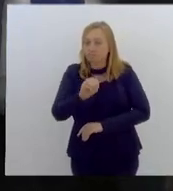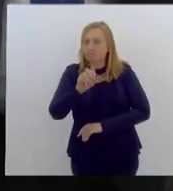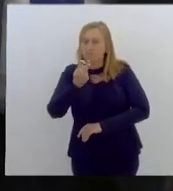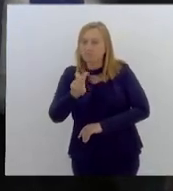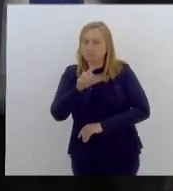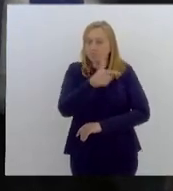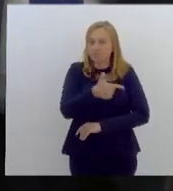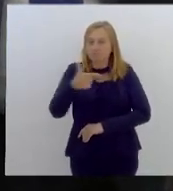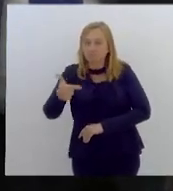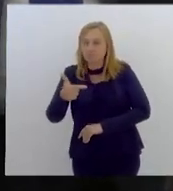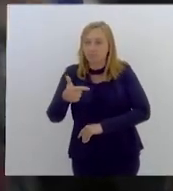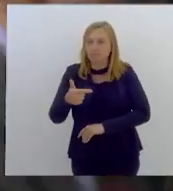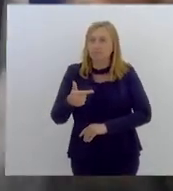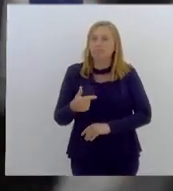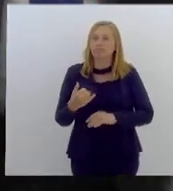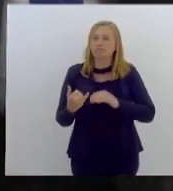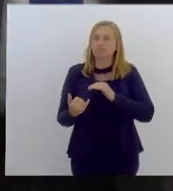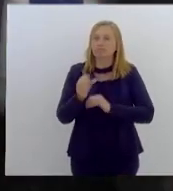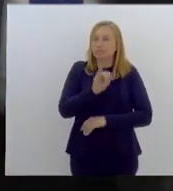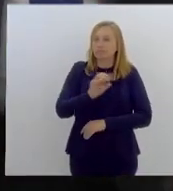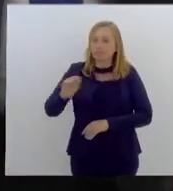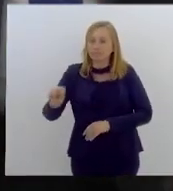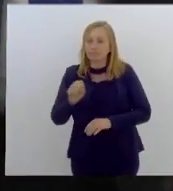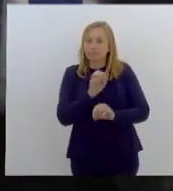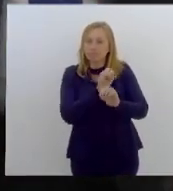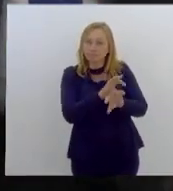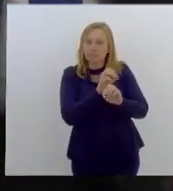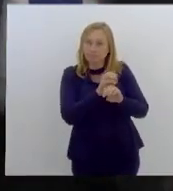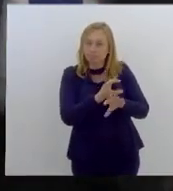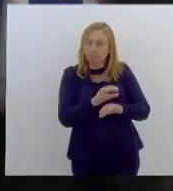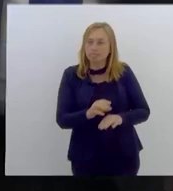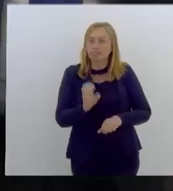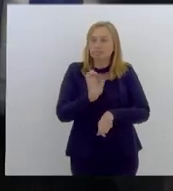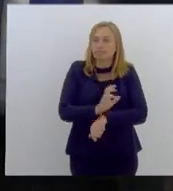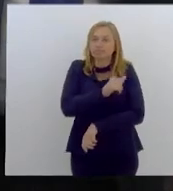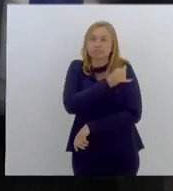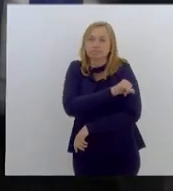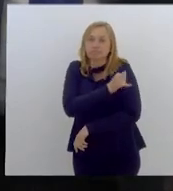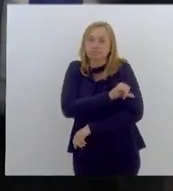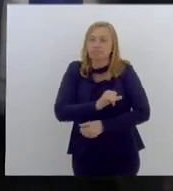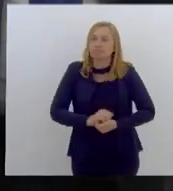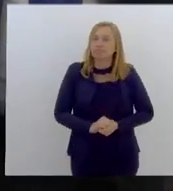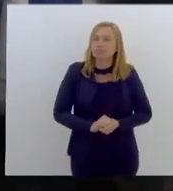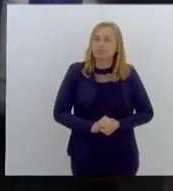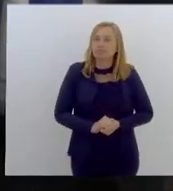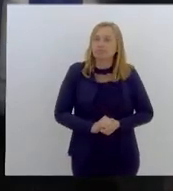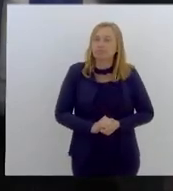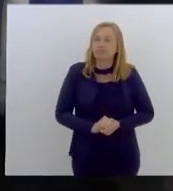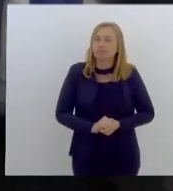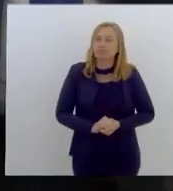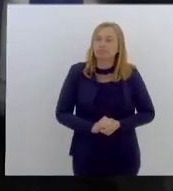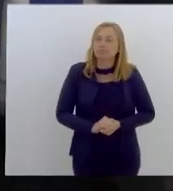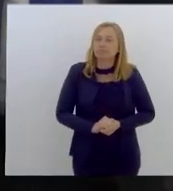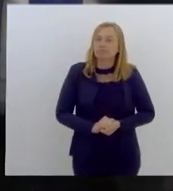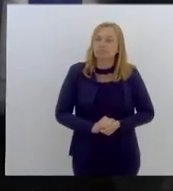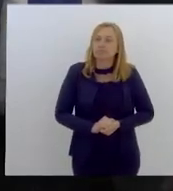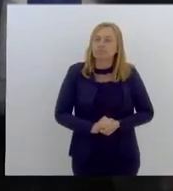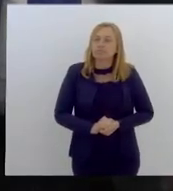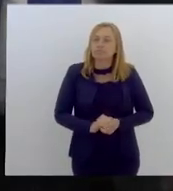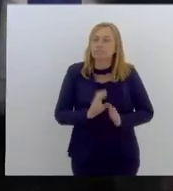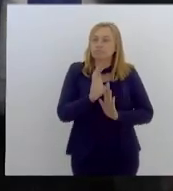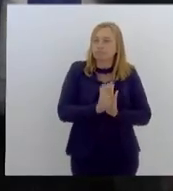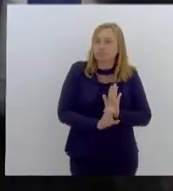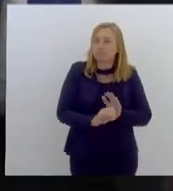6358/2022 que institui o ICMS de educação no estado do Rio de Janeiro, nos termos da